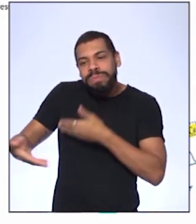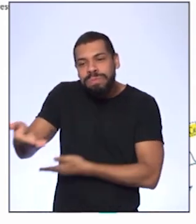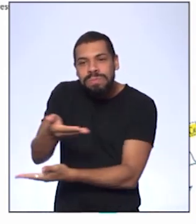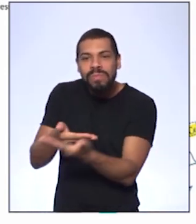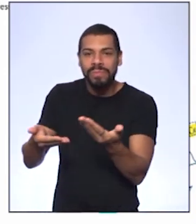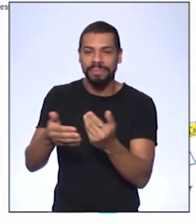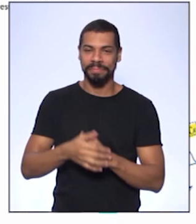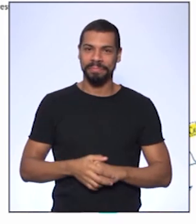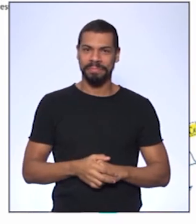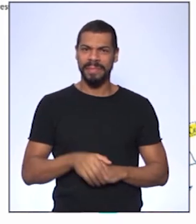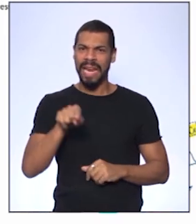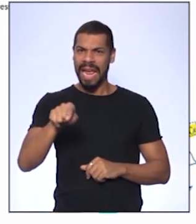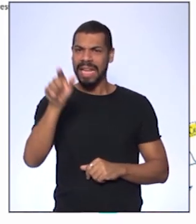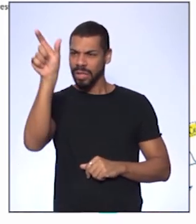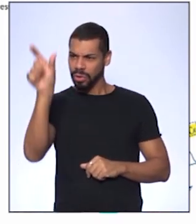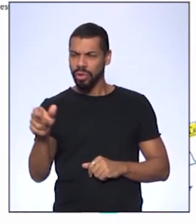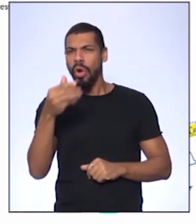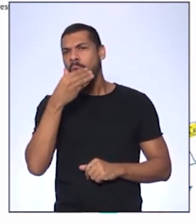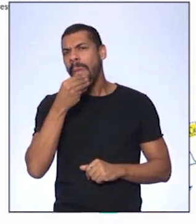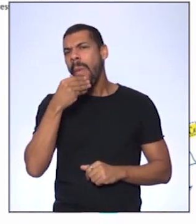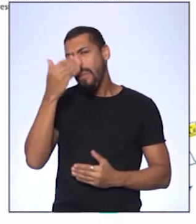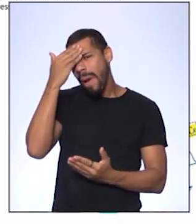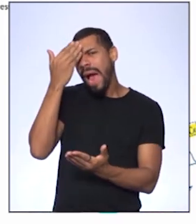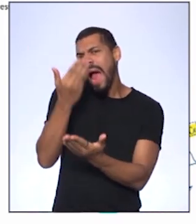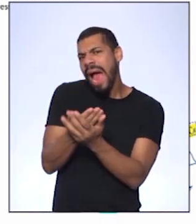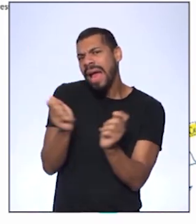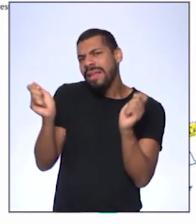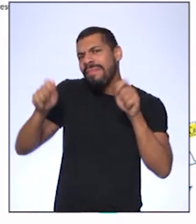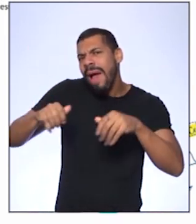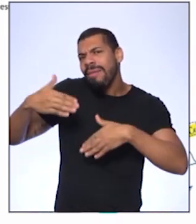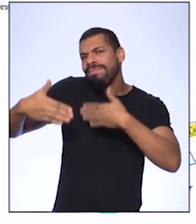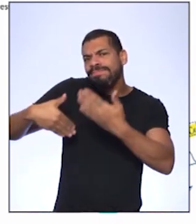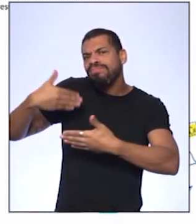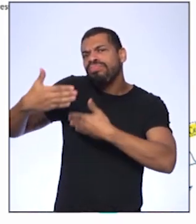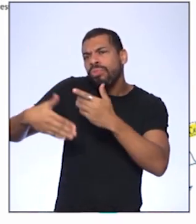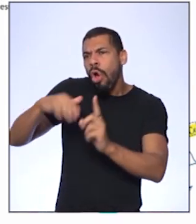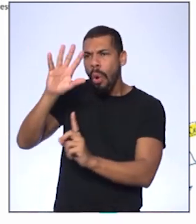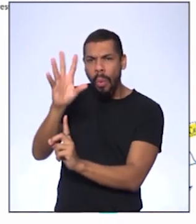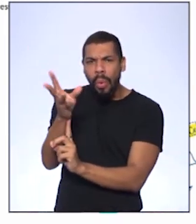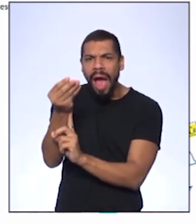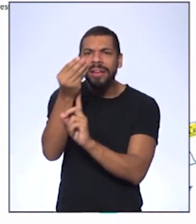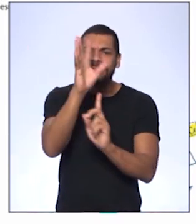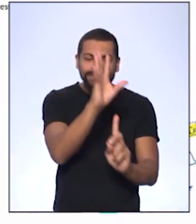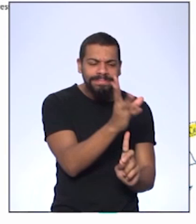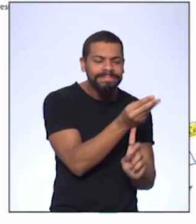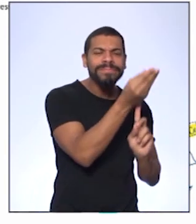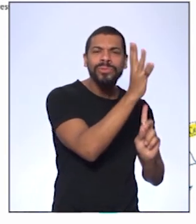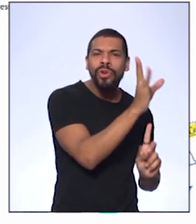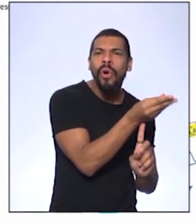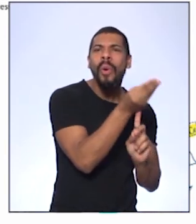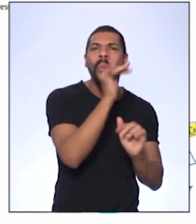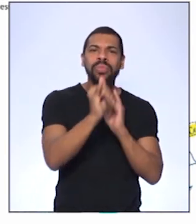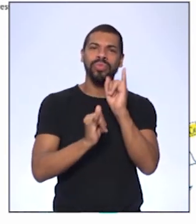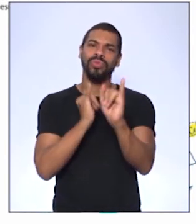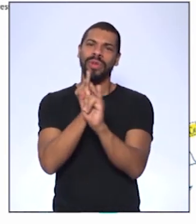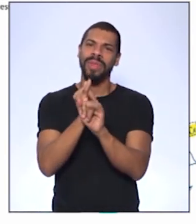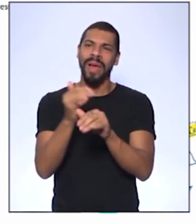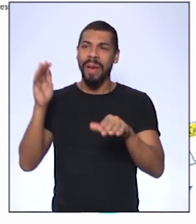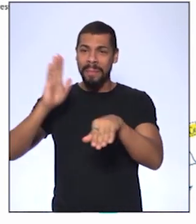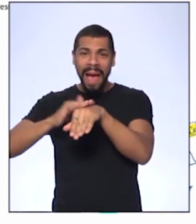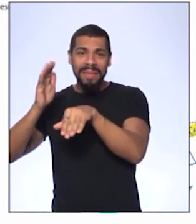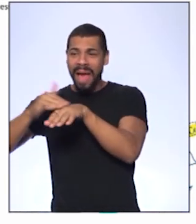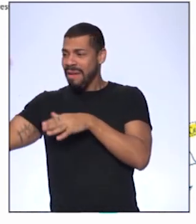nome do rapaz de novo, ele acredita que quanto mais pessoas forem expostas à arte online, mais visitas